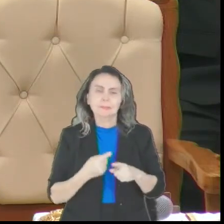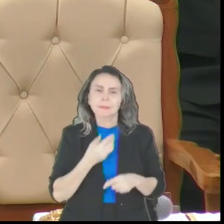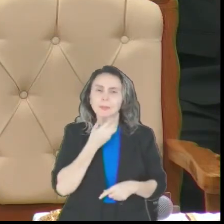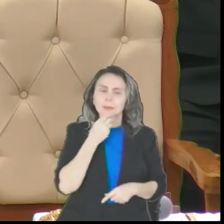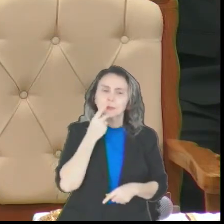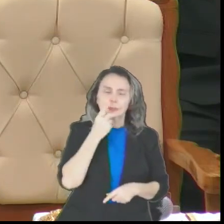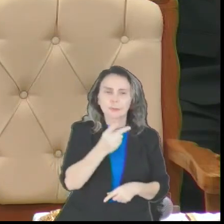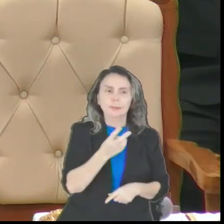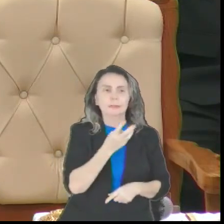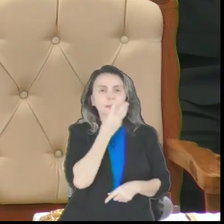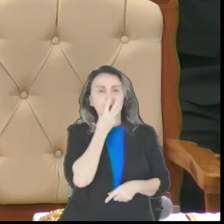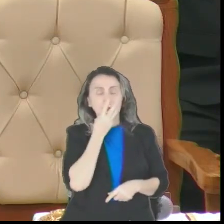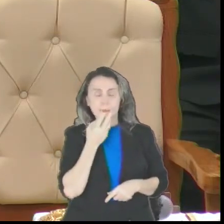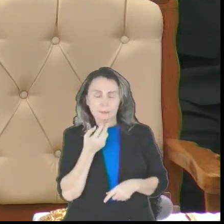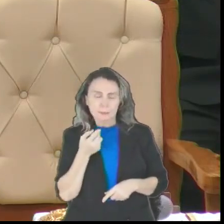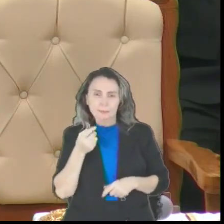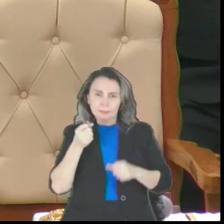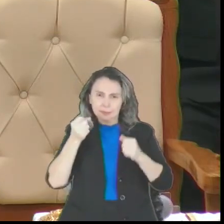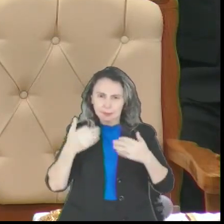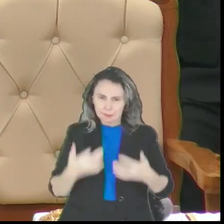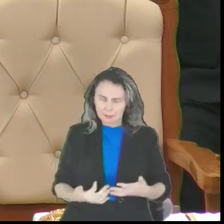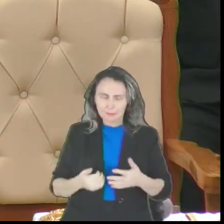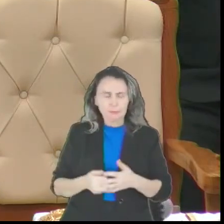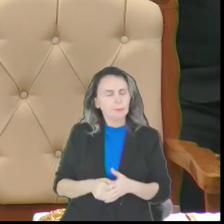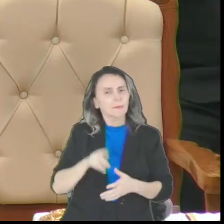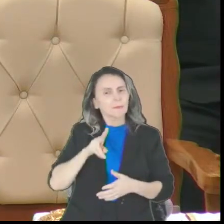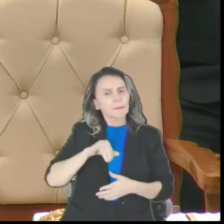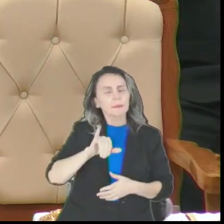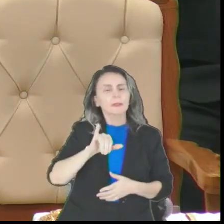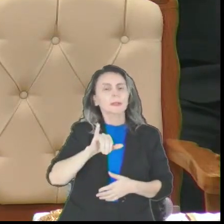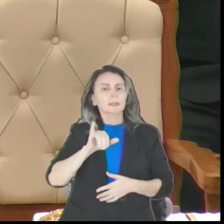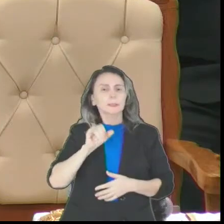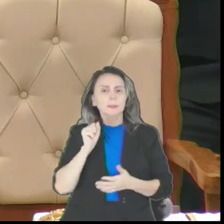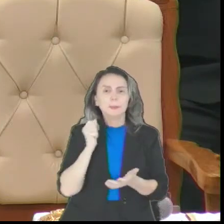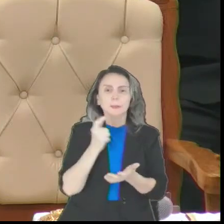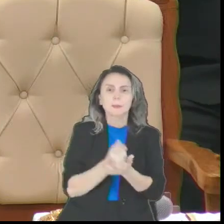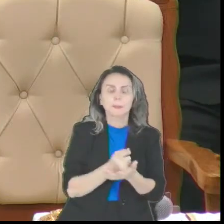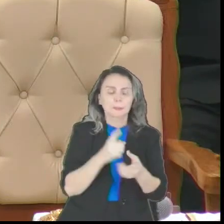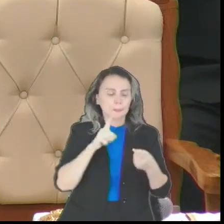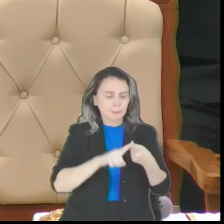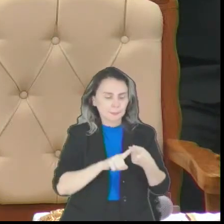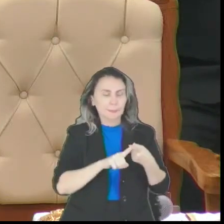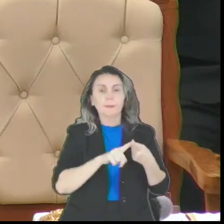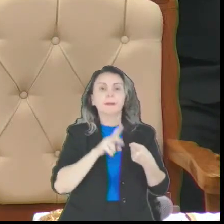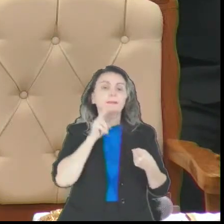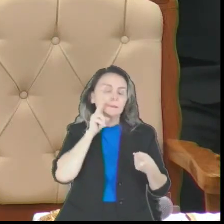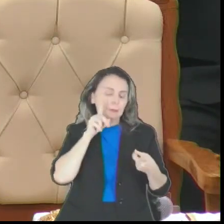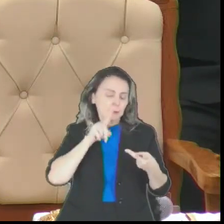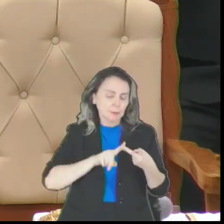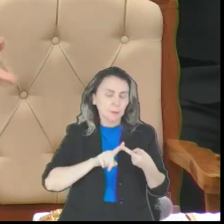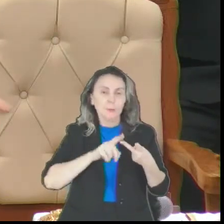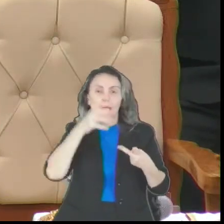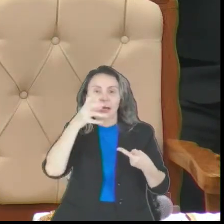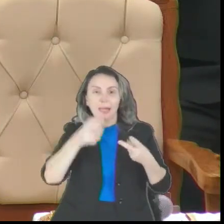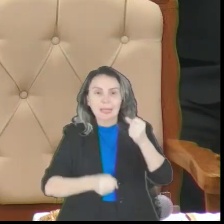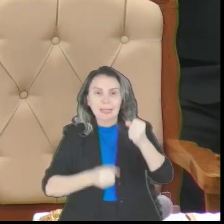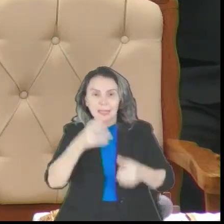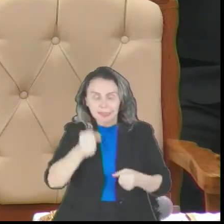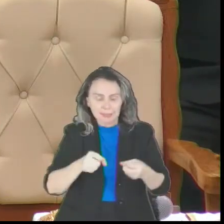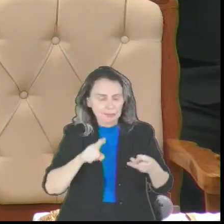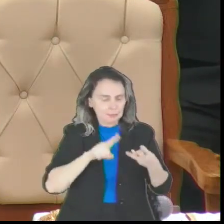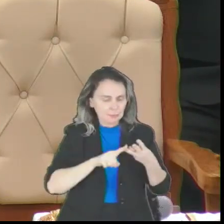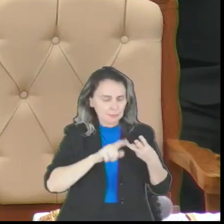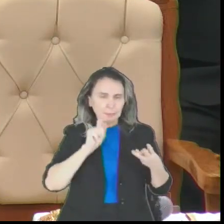que você vai comprar vinho, leite e pão e não vai precisar pagar